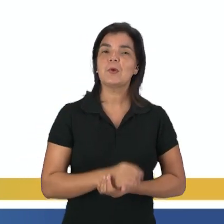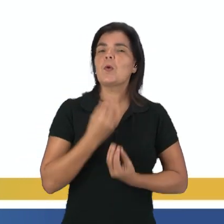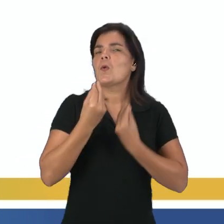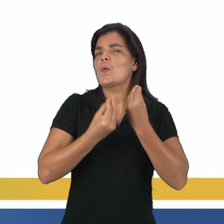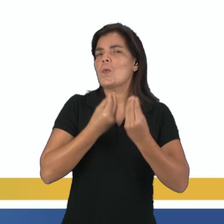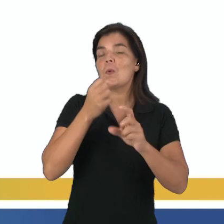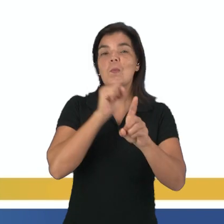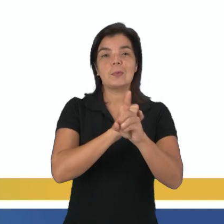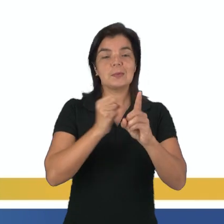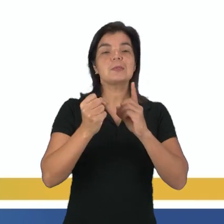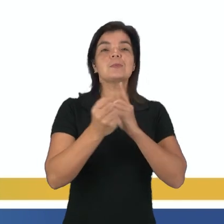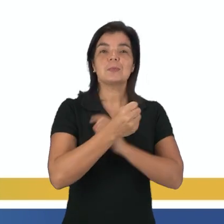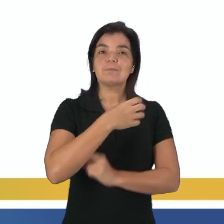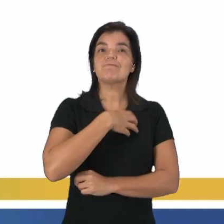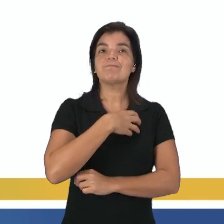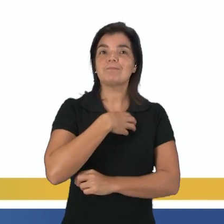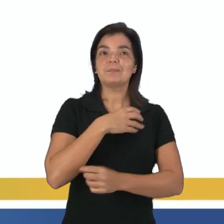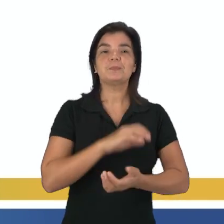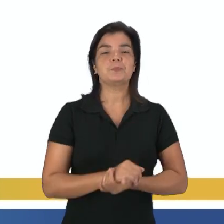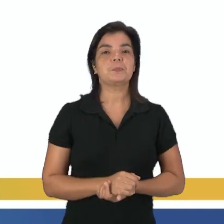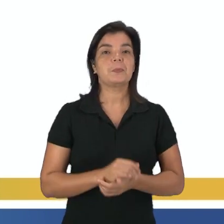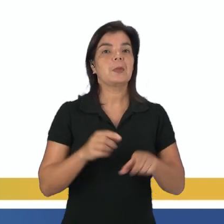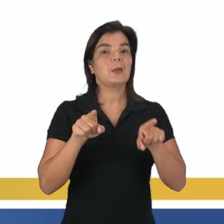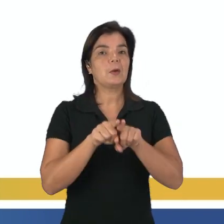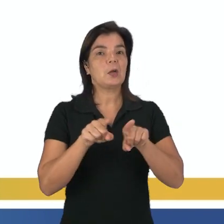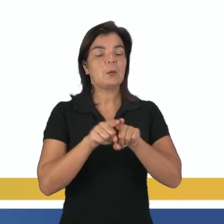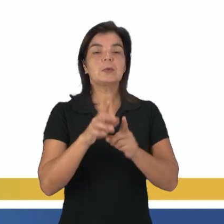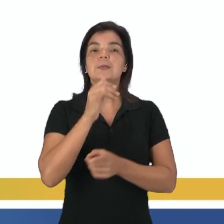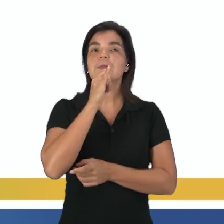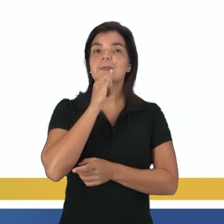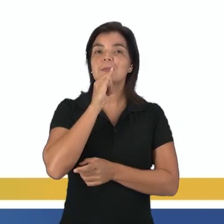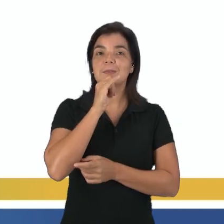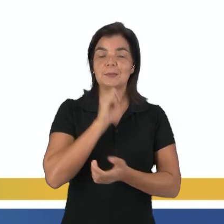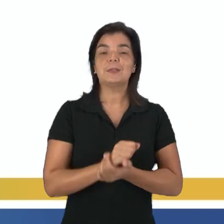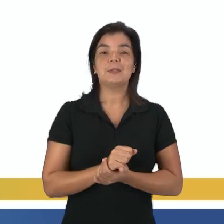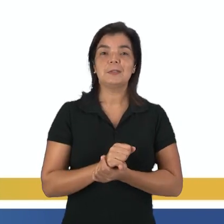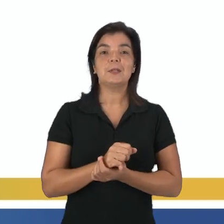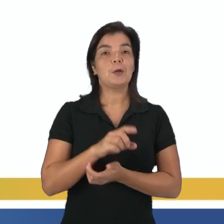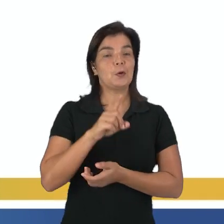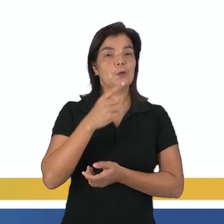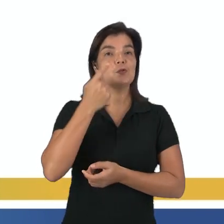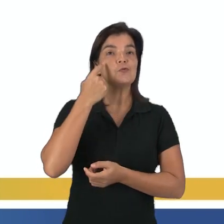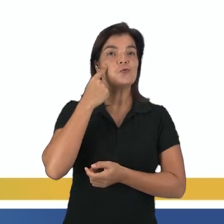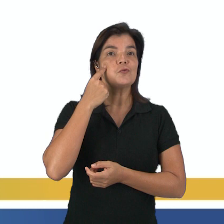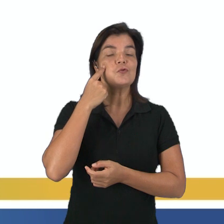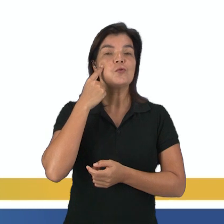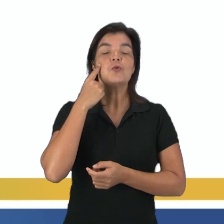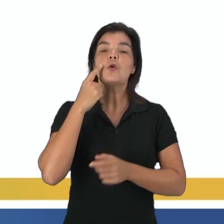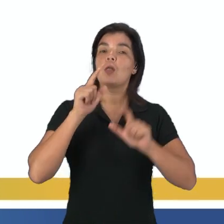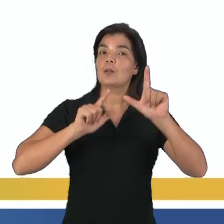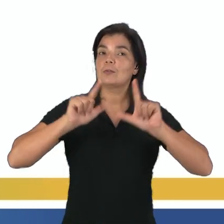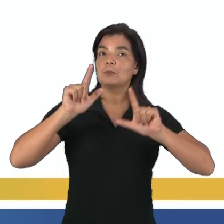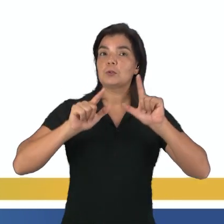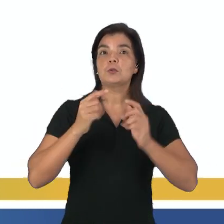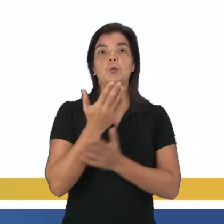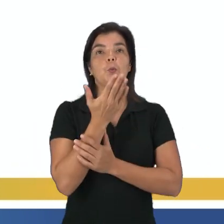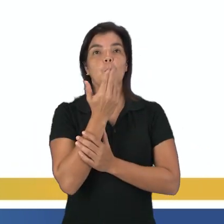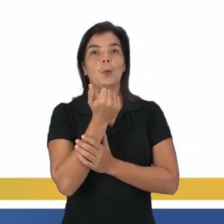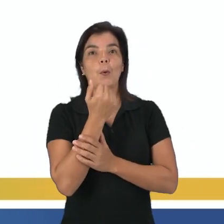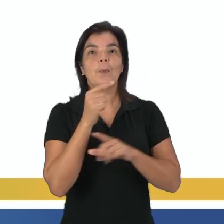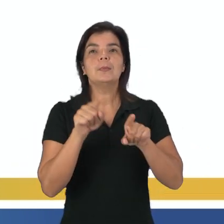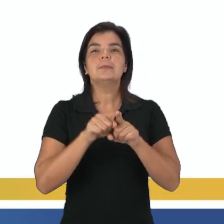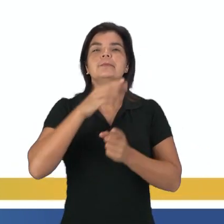como a sociedade se comportava. Nós temos aí um exemplo de um desenho, um alimento,